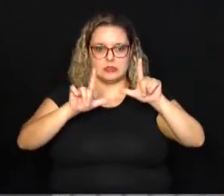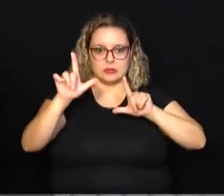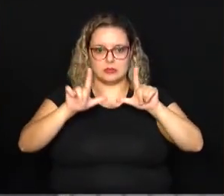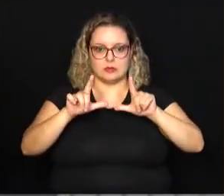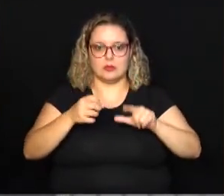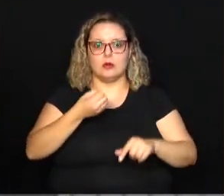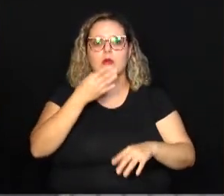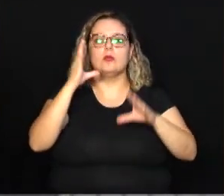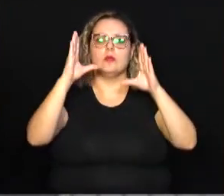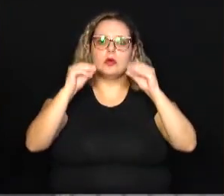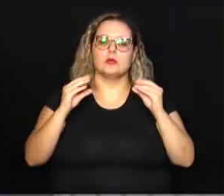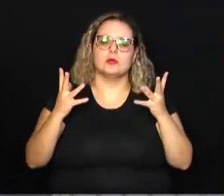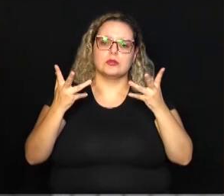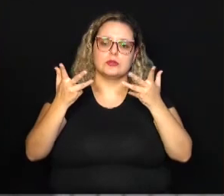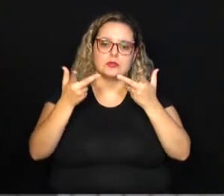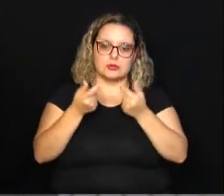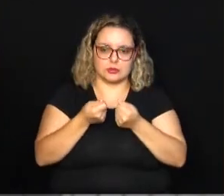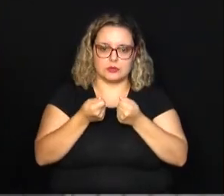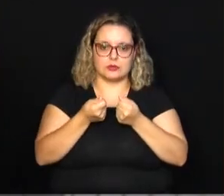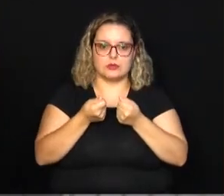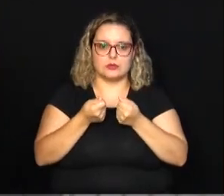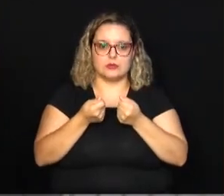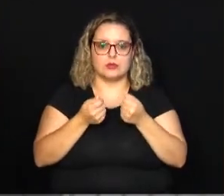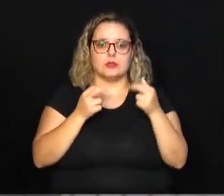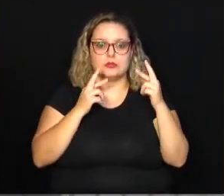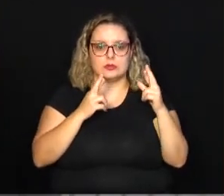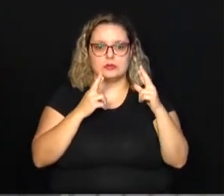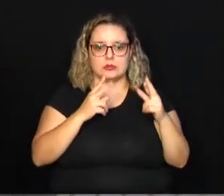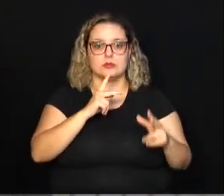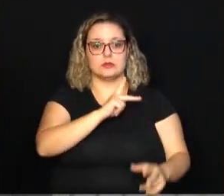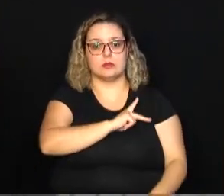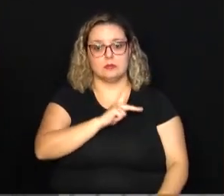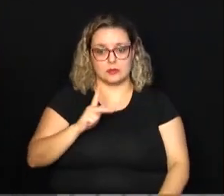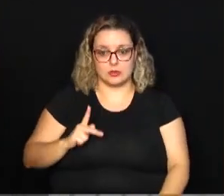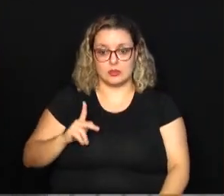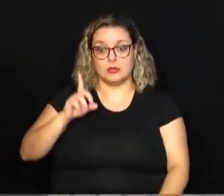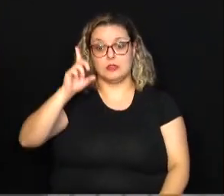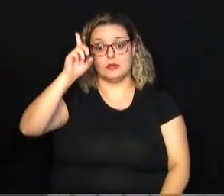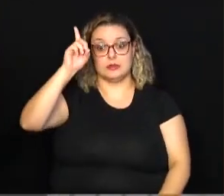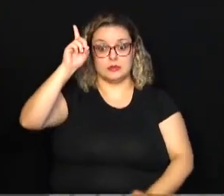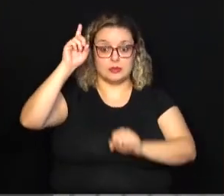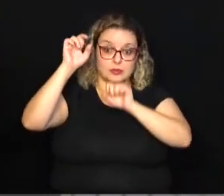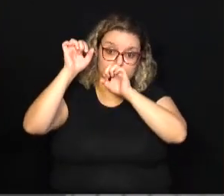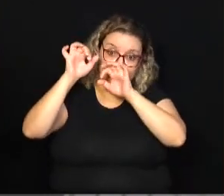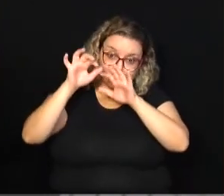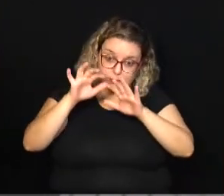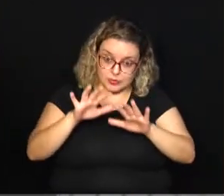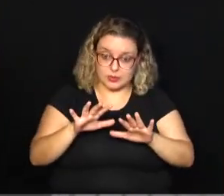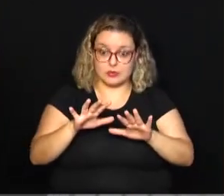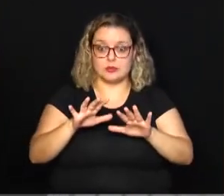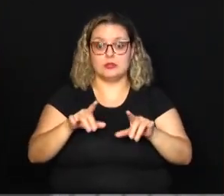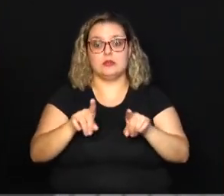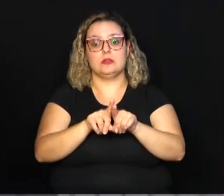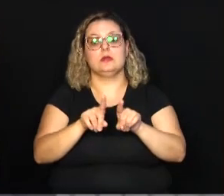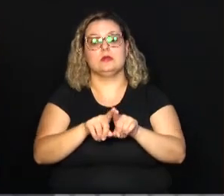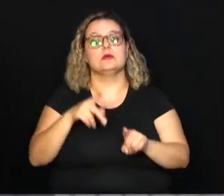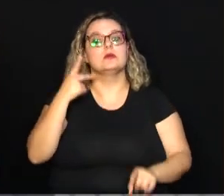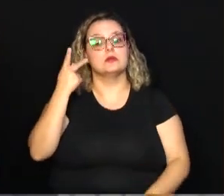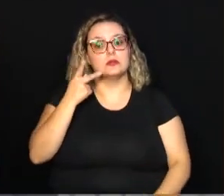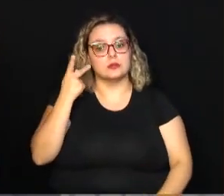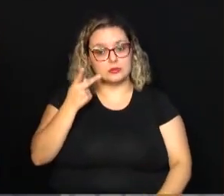boa noite a todos. Quero desejar aí, presidente, que Deus o abençoe muito, assim como aos vereadores, que lhe